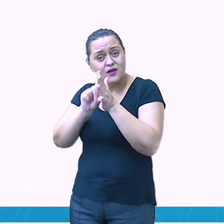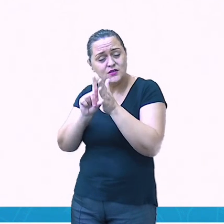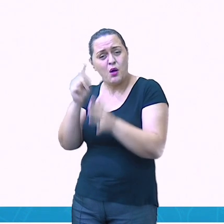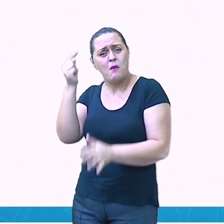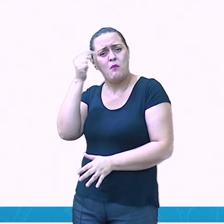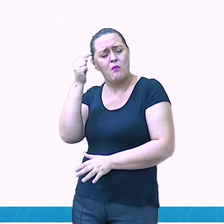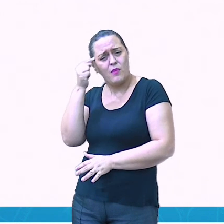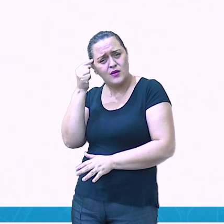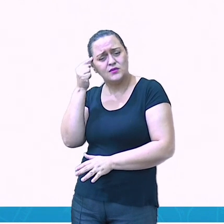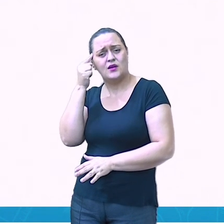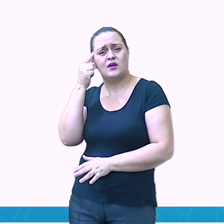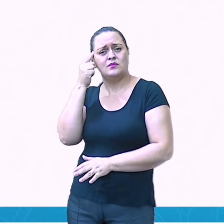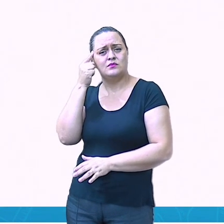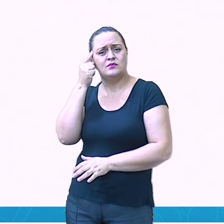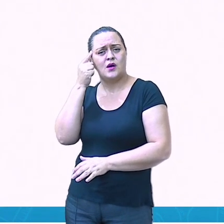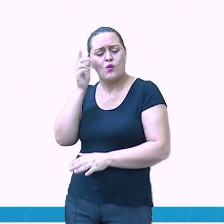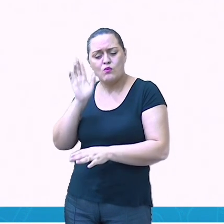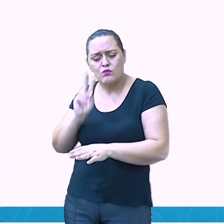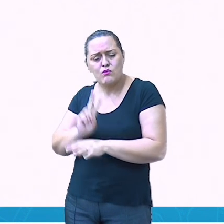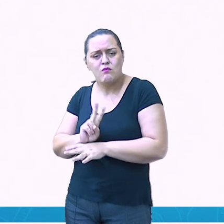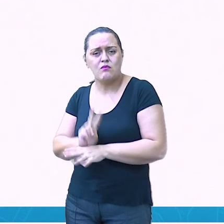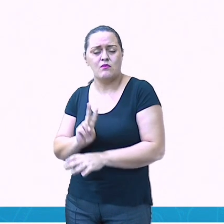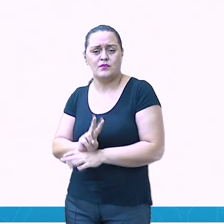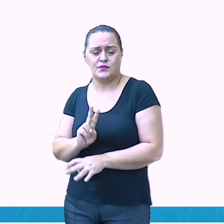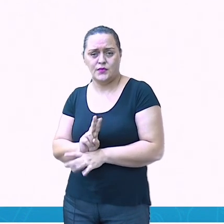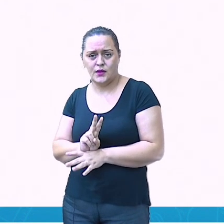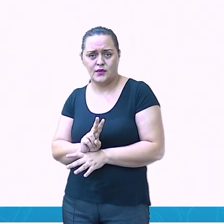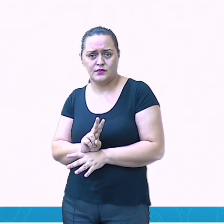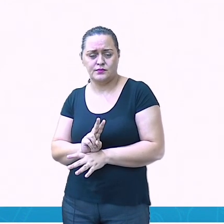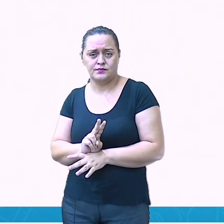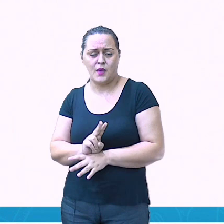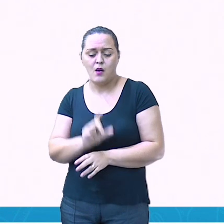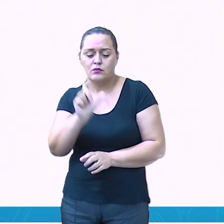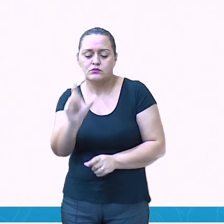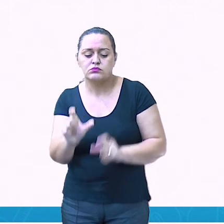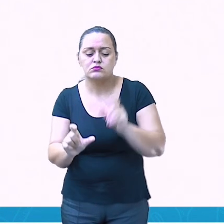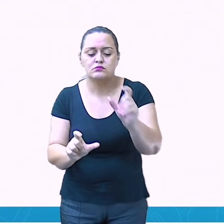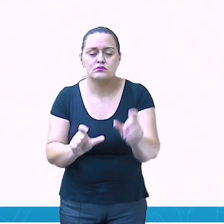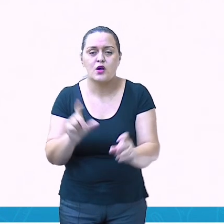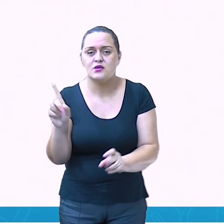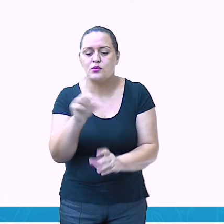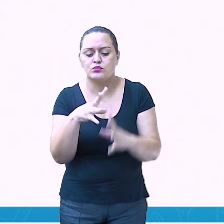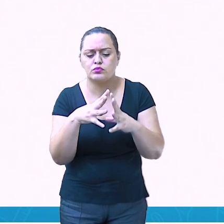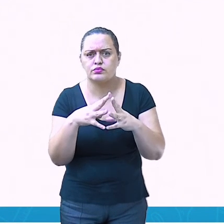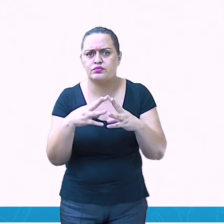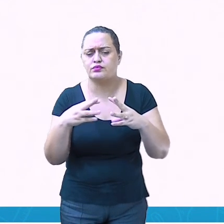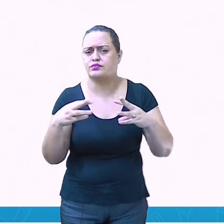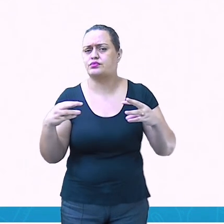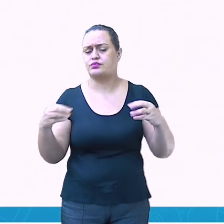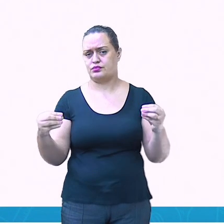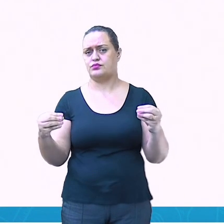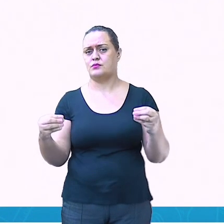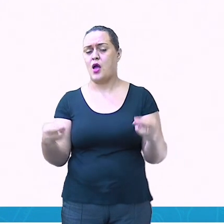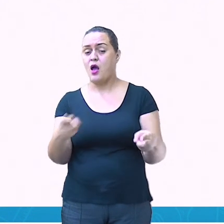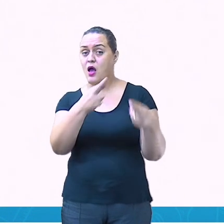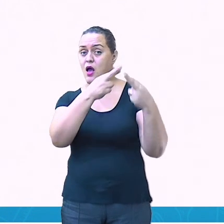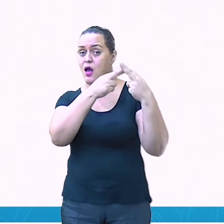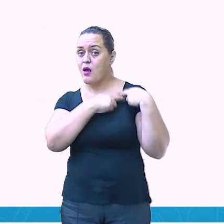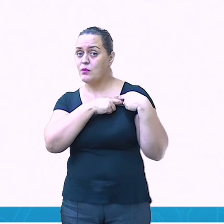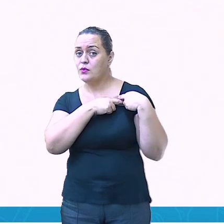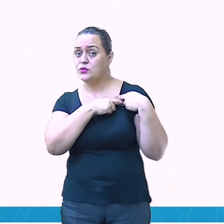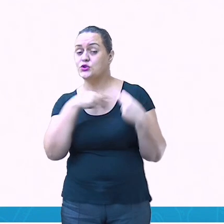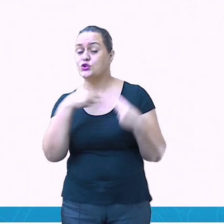para que não chegamos à extinção de uma espécie. É nossa responsabilidade